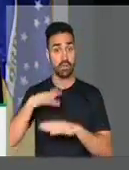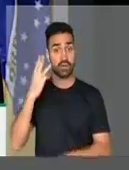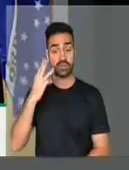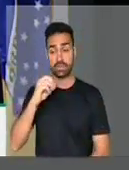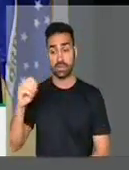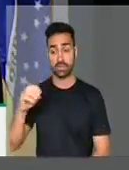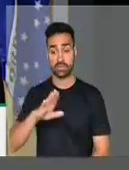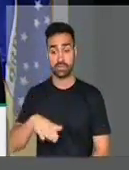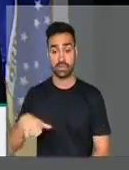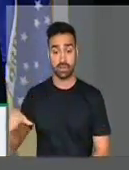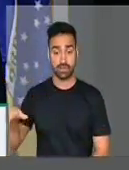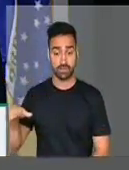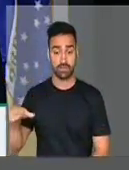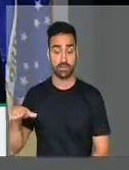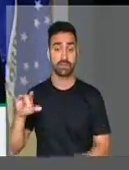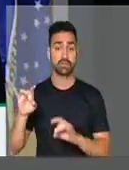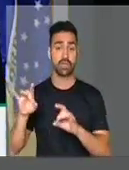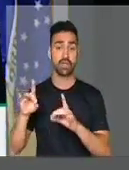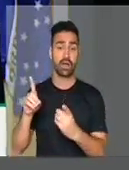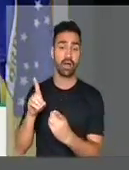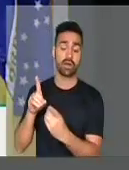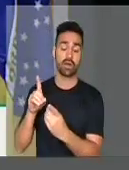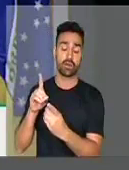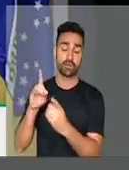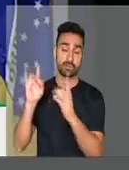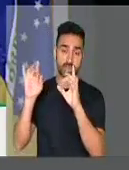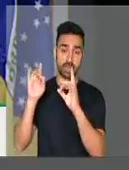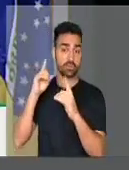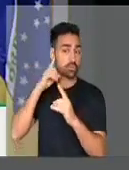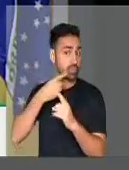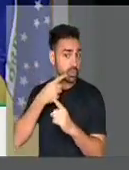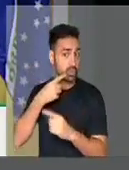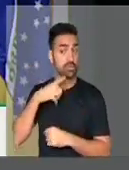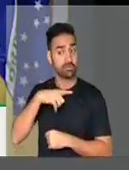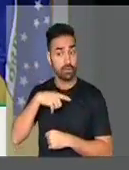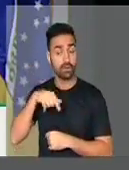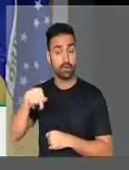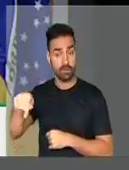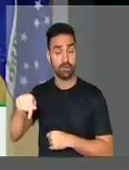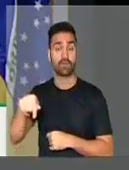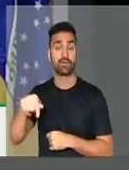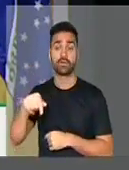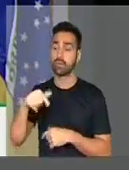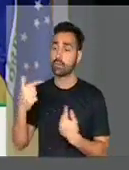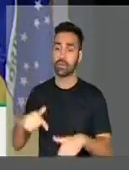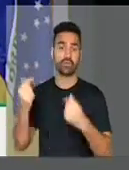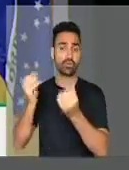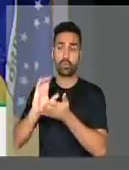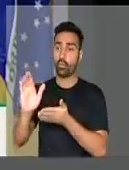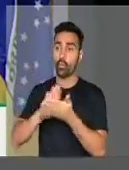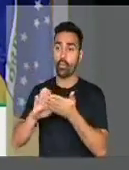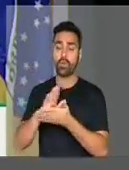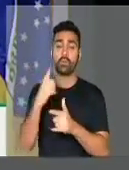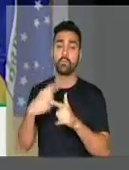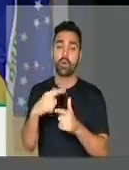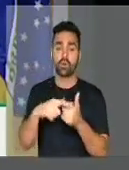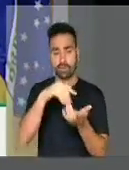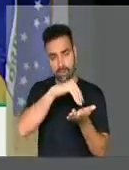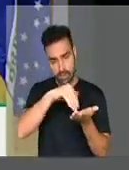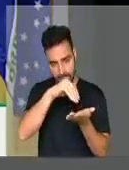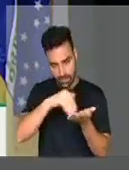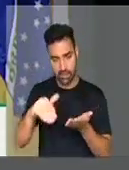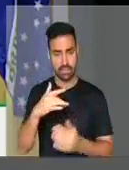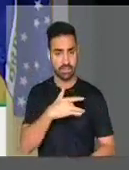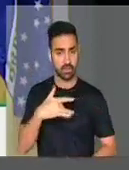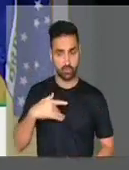300 crianças esperando um atendimento, está sem recursos porque a Secretaria de Saúde do